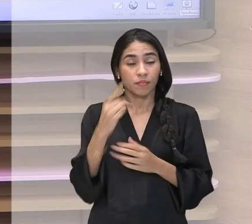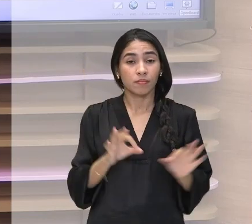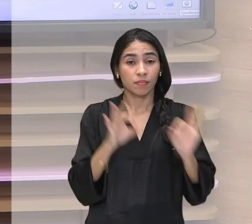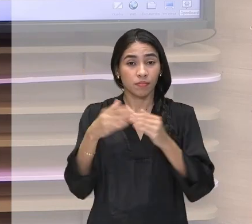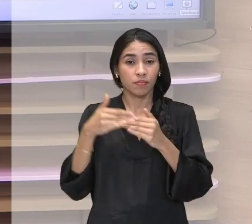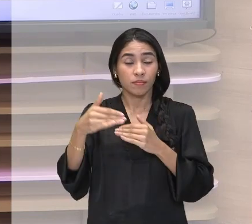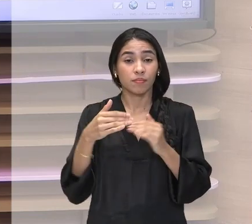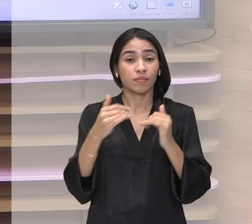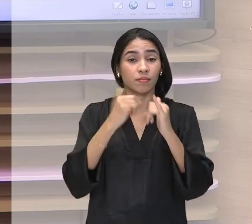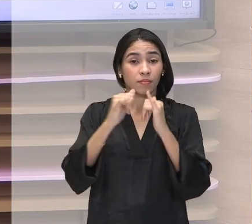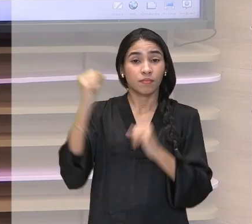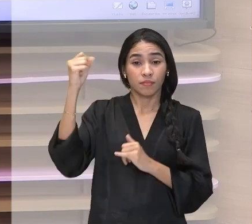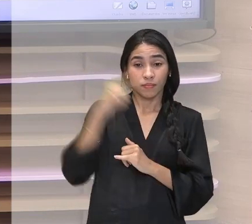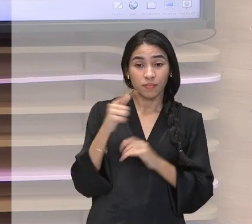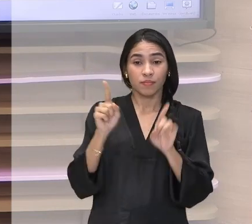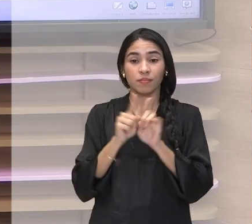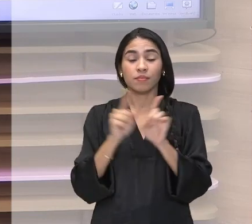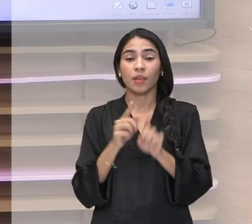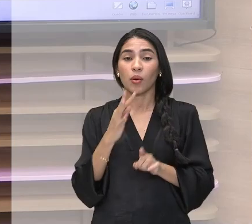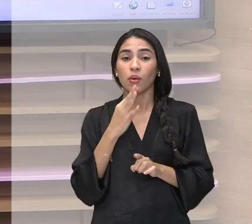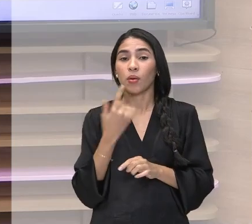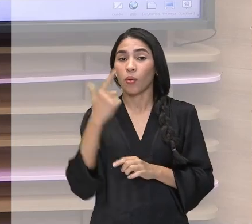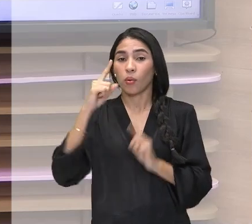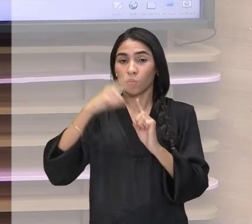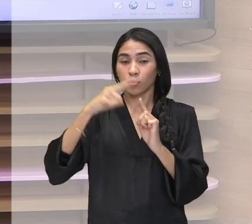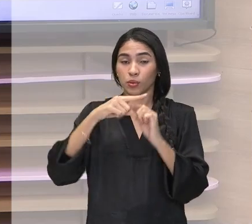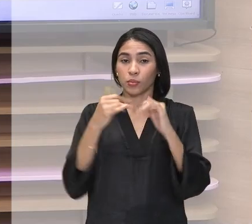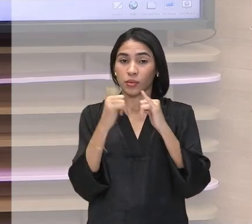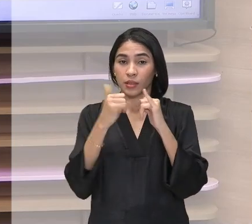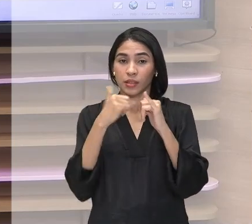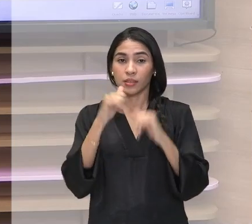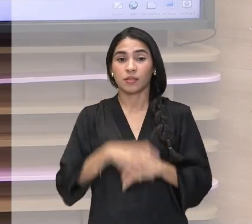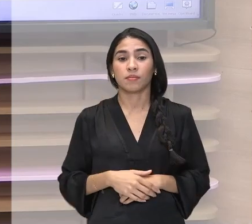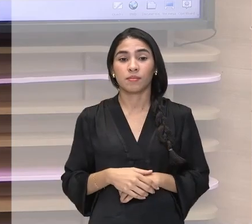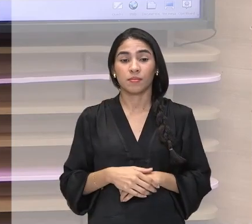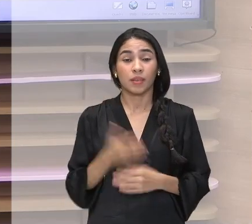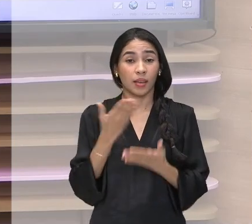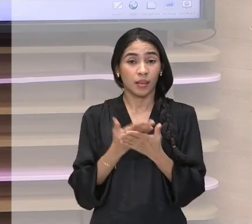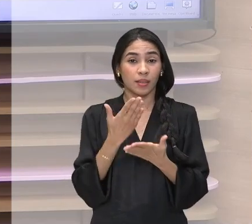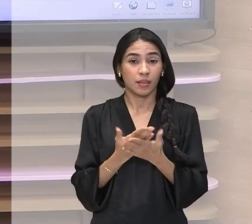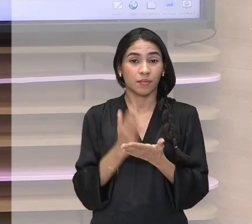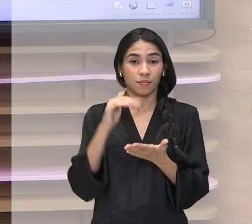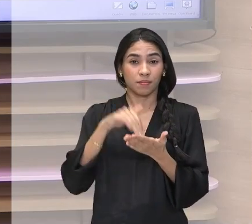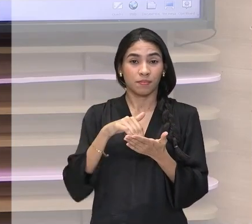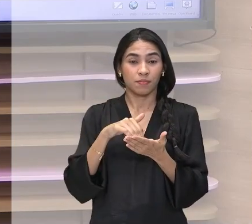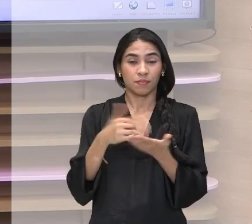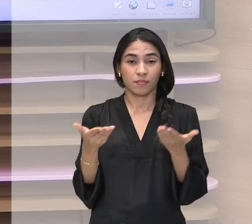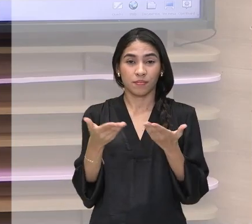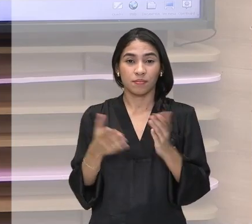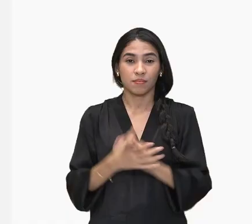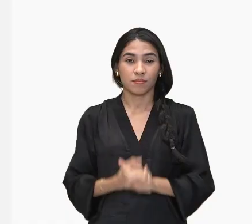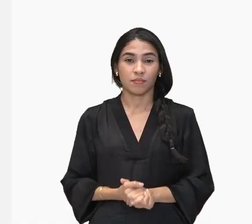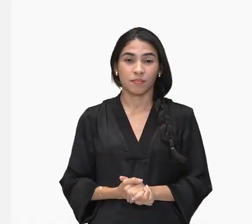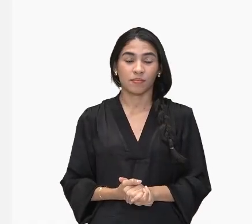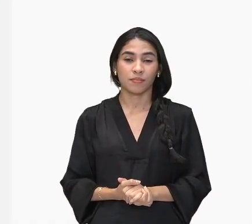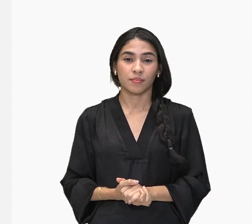energia solar e conhecer também os outros tipos de energia. Então essa foi a nossa aula de hoje.